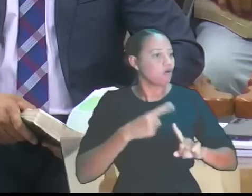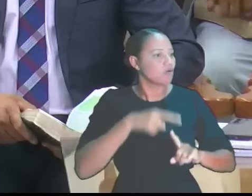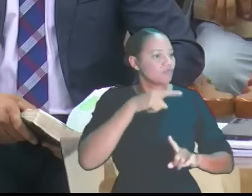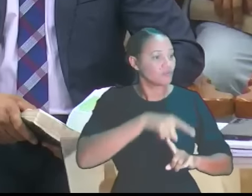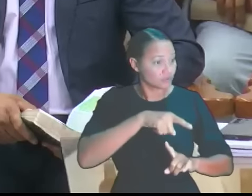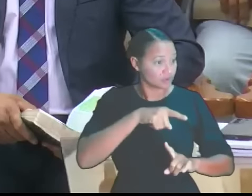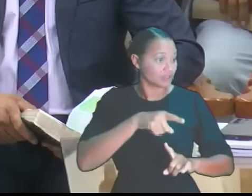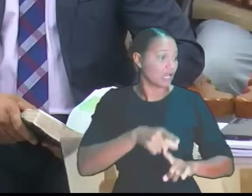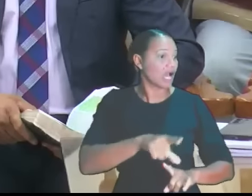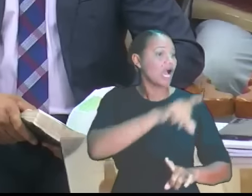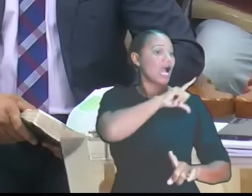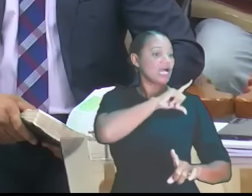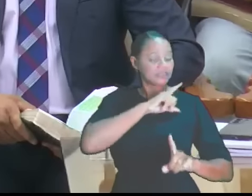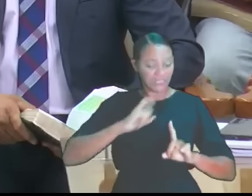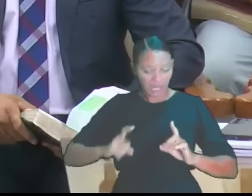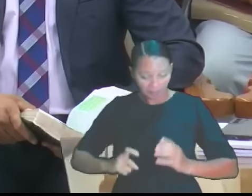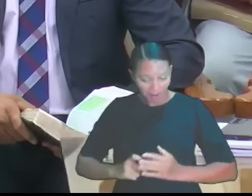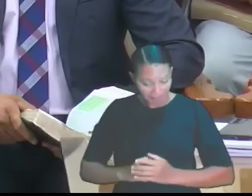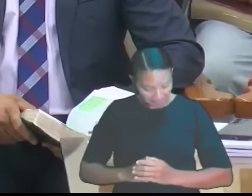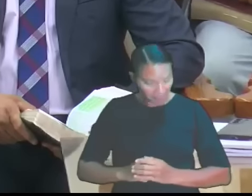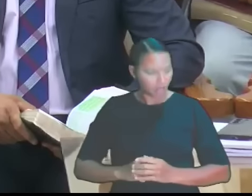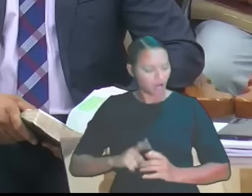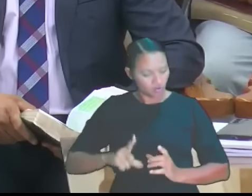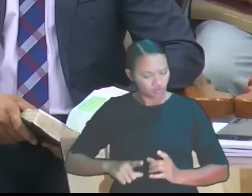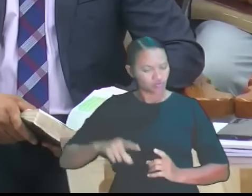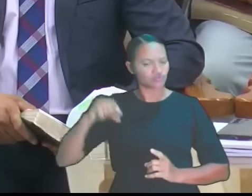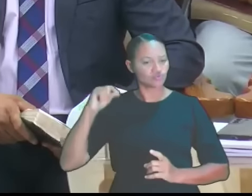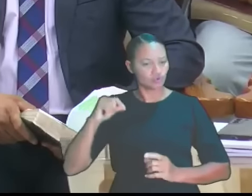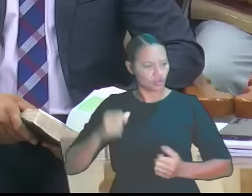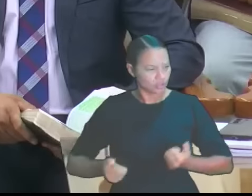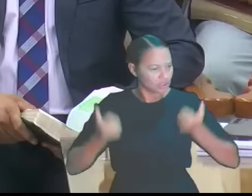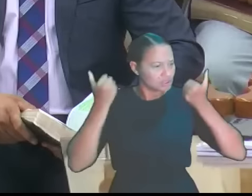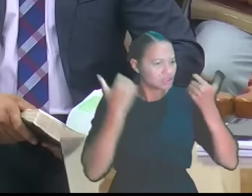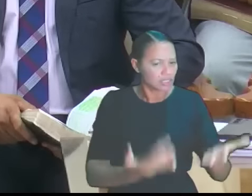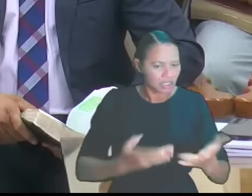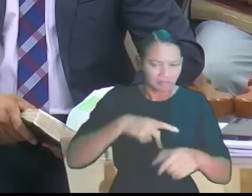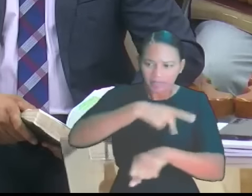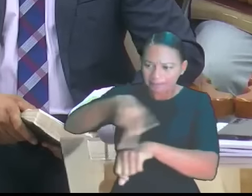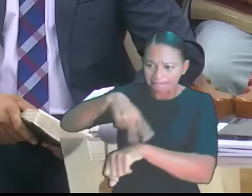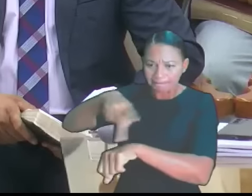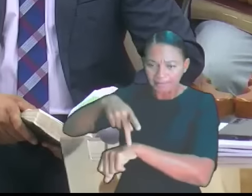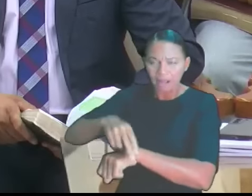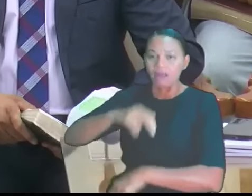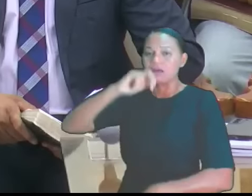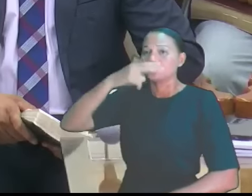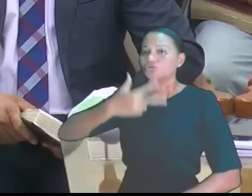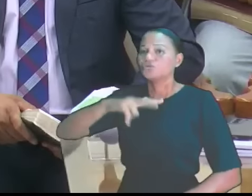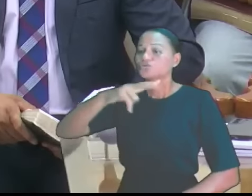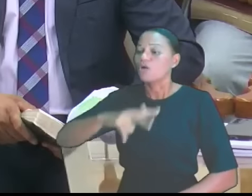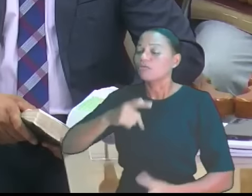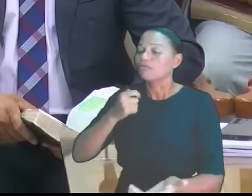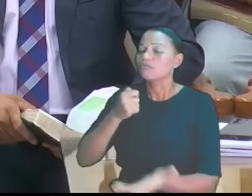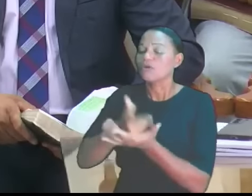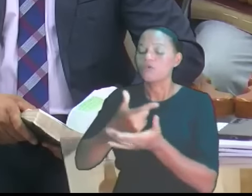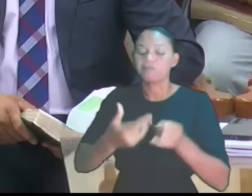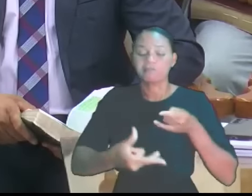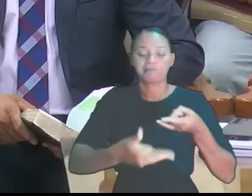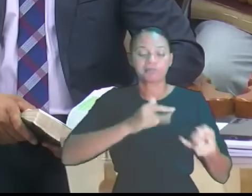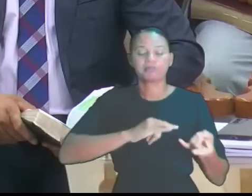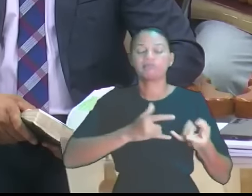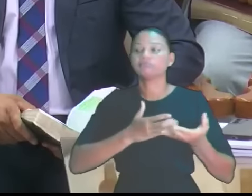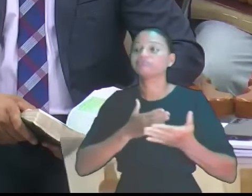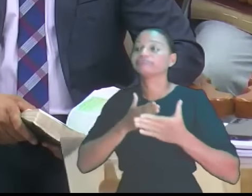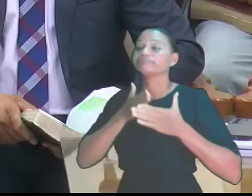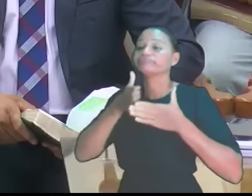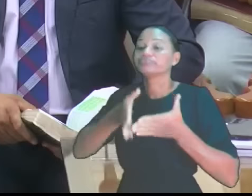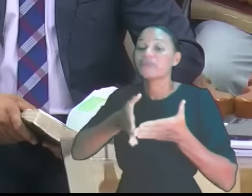escolhi, as nações eu te dei. Isso é vontade soberana. Jonas compra uma passagem para ir para outro destino,